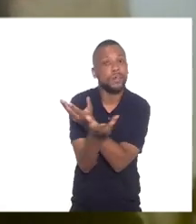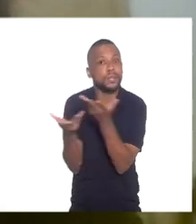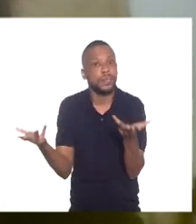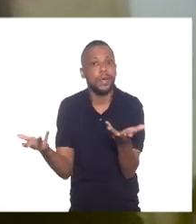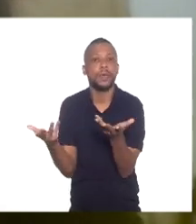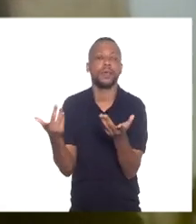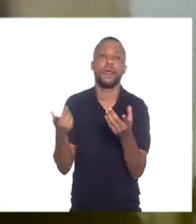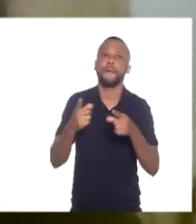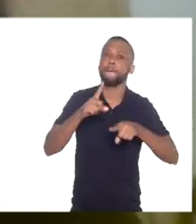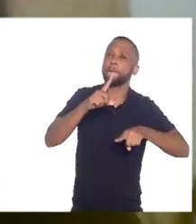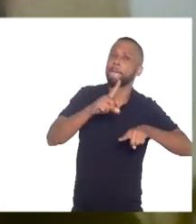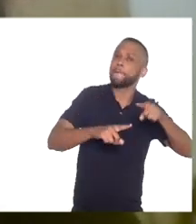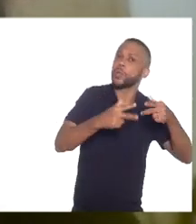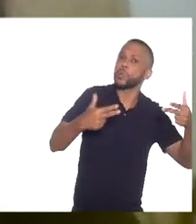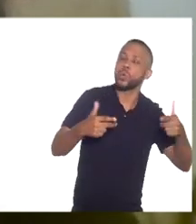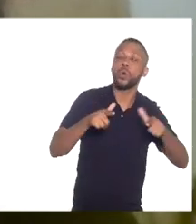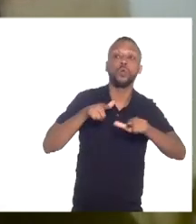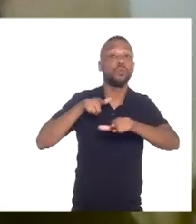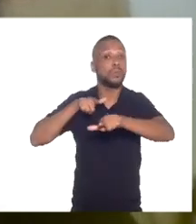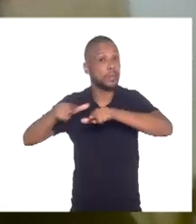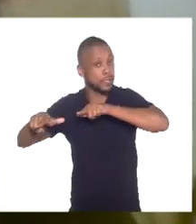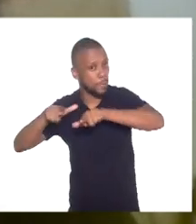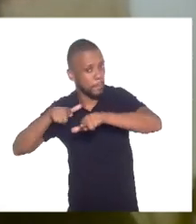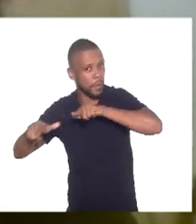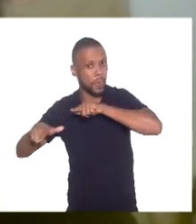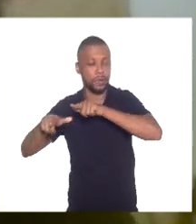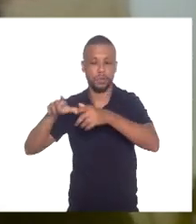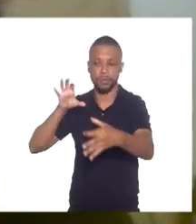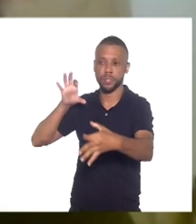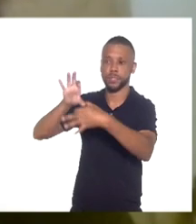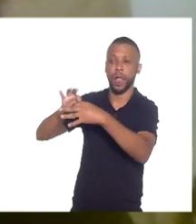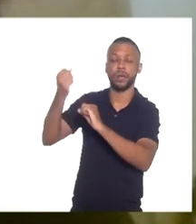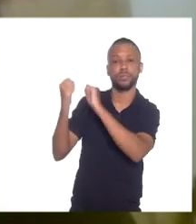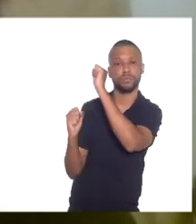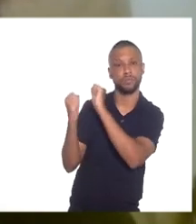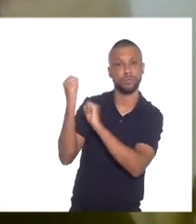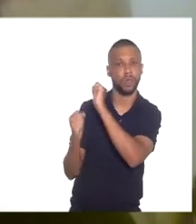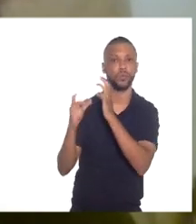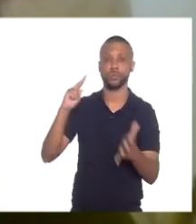indústria, né? Não poderia ser diferente. Ela está acontecendo